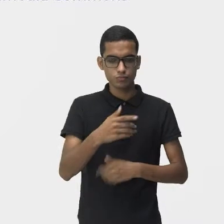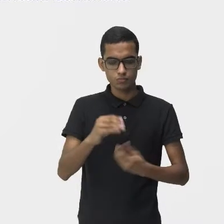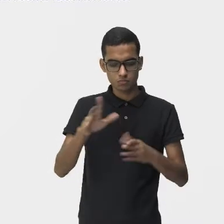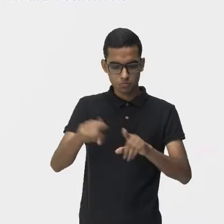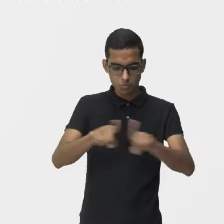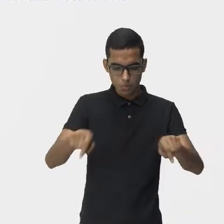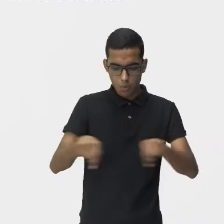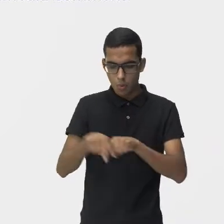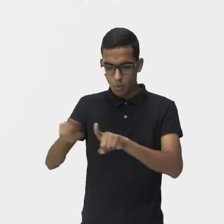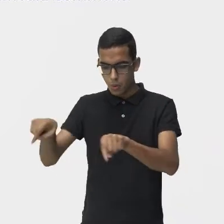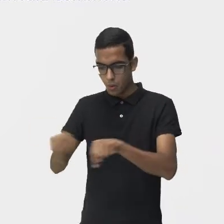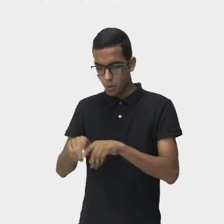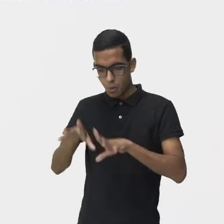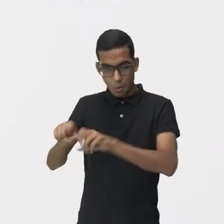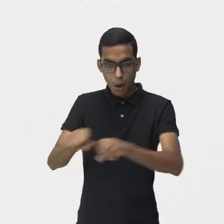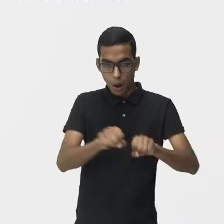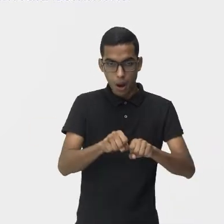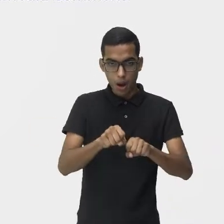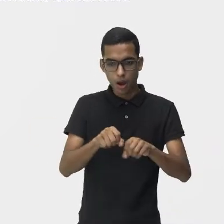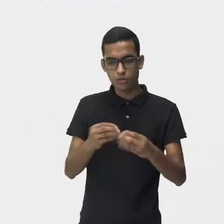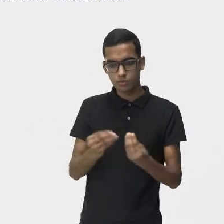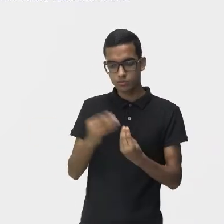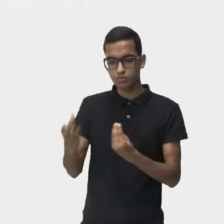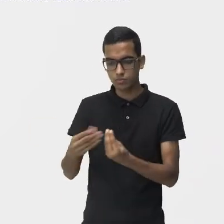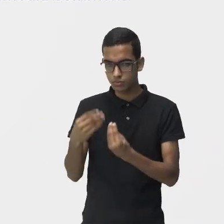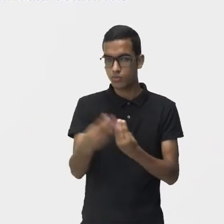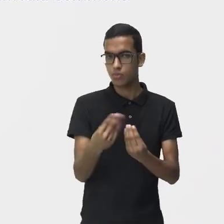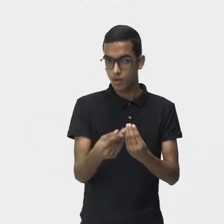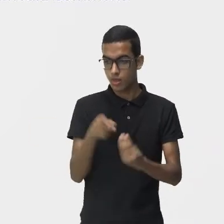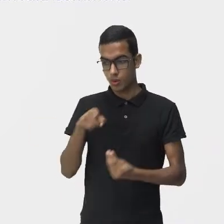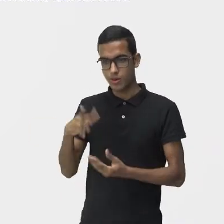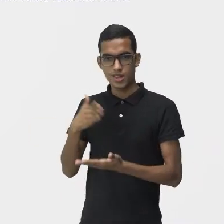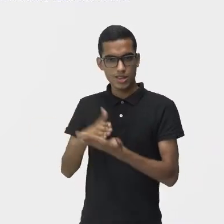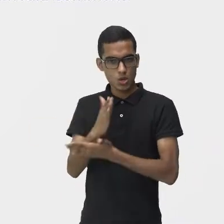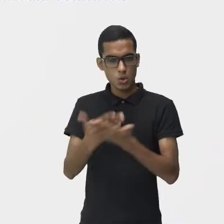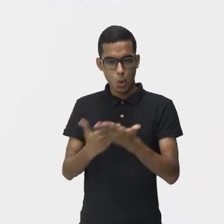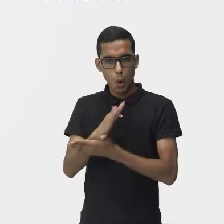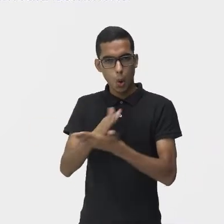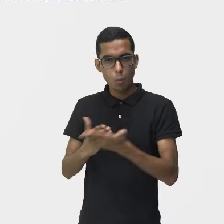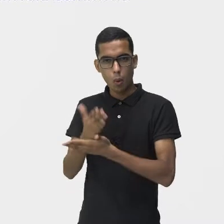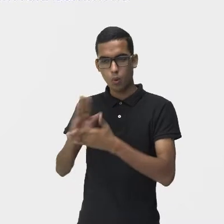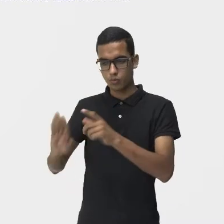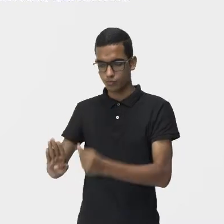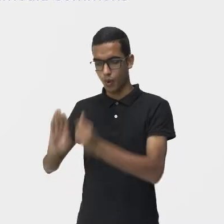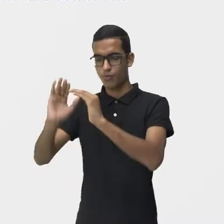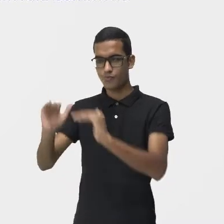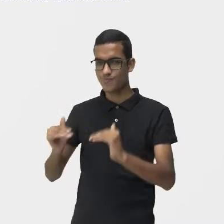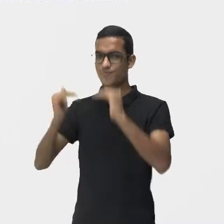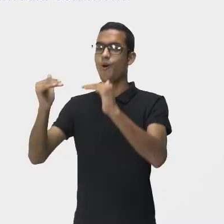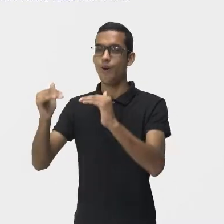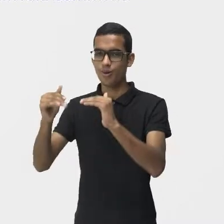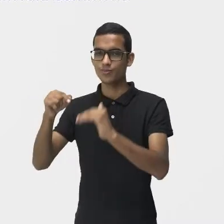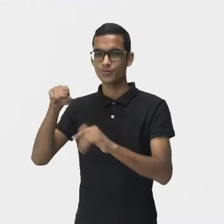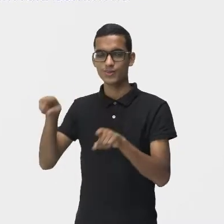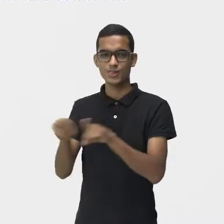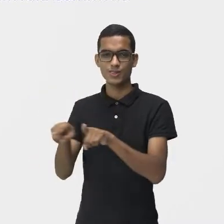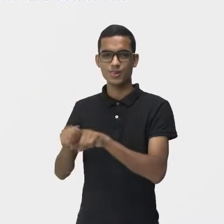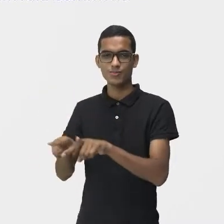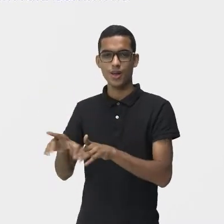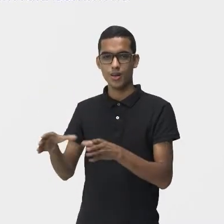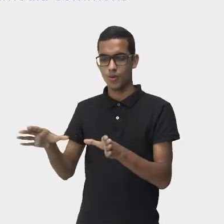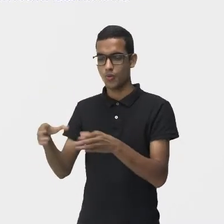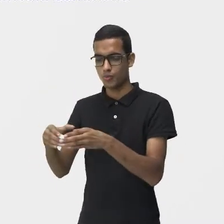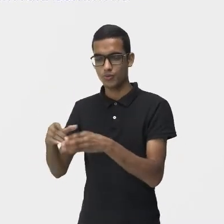modo, incomodando a alta burguesia, incomodando ali os girondinos que haviam perdido o